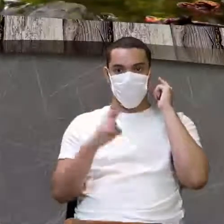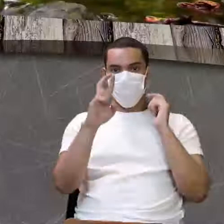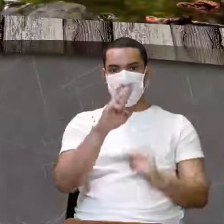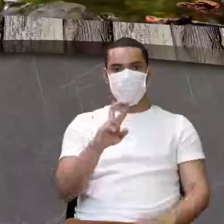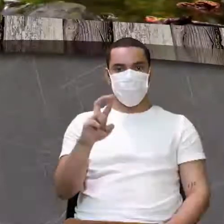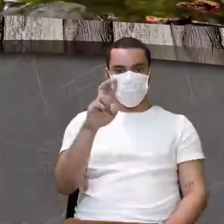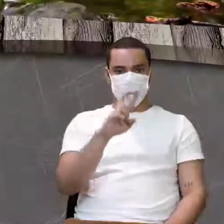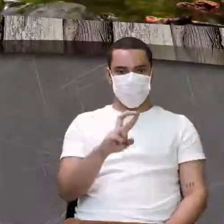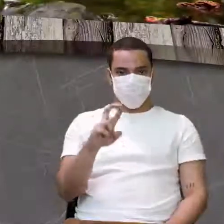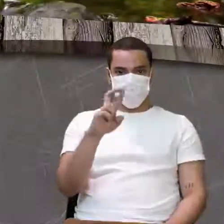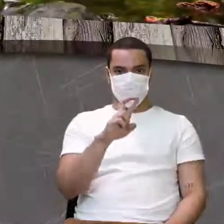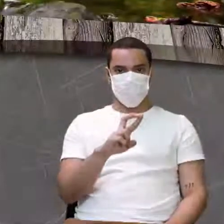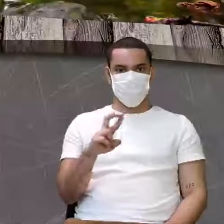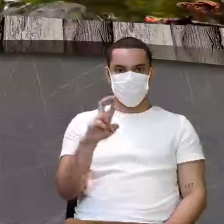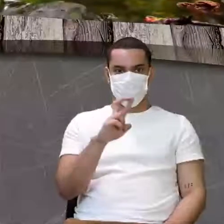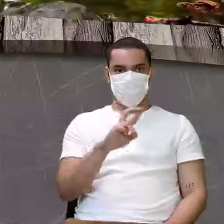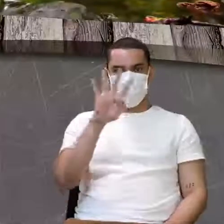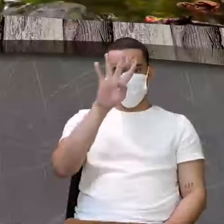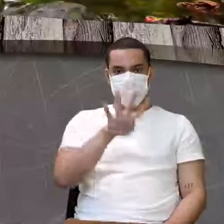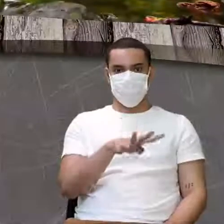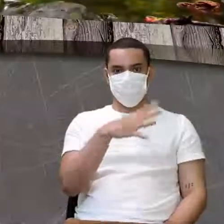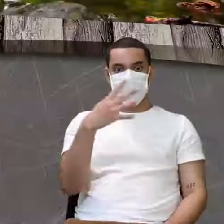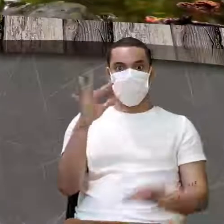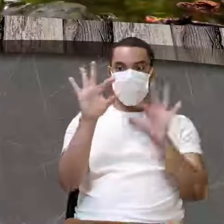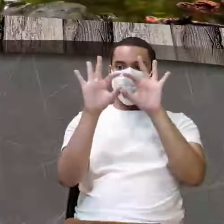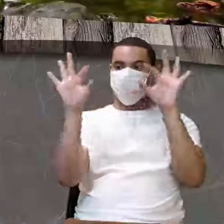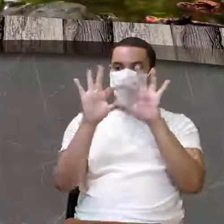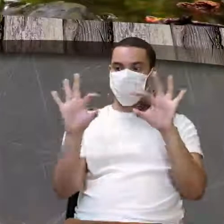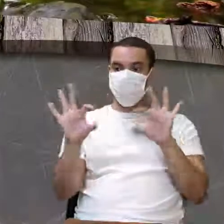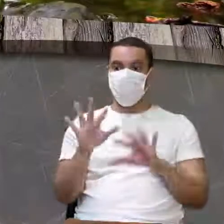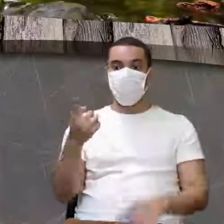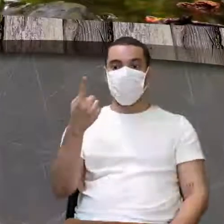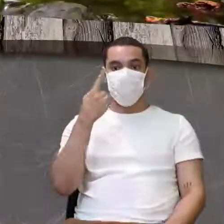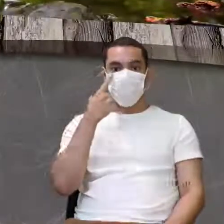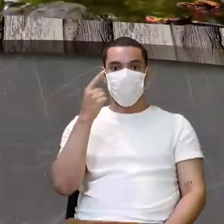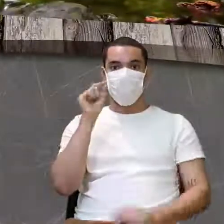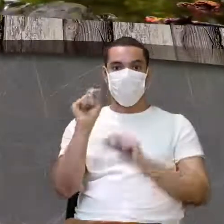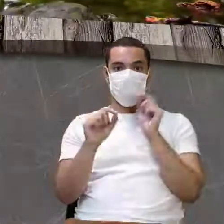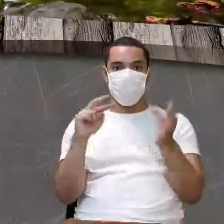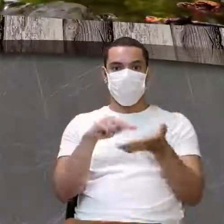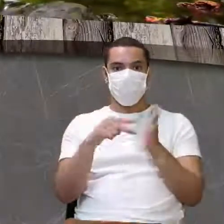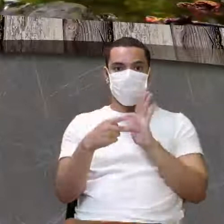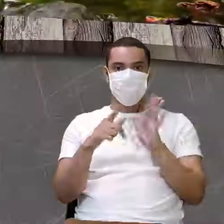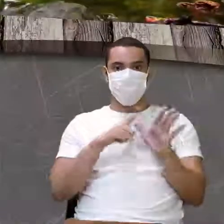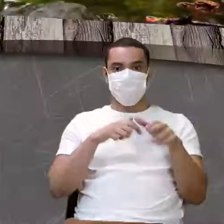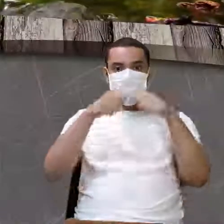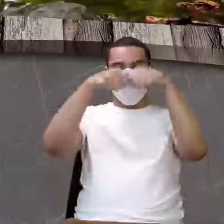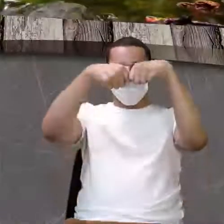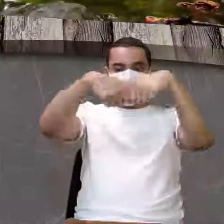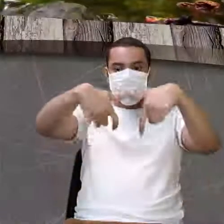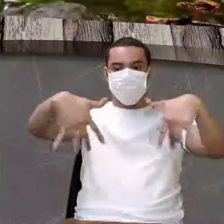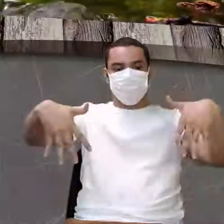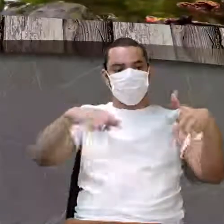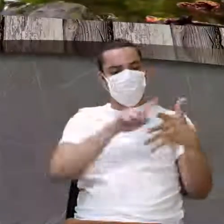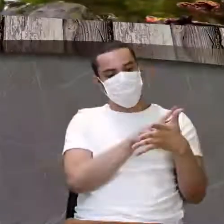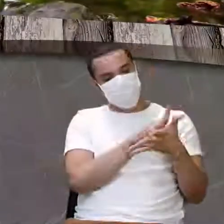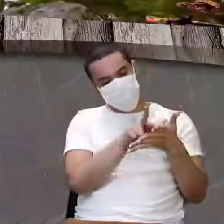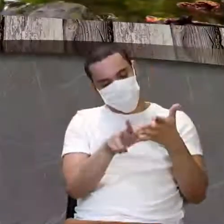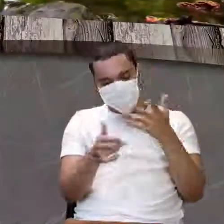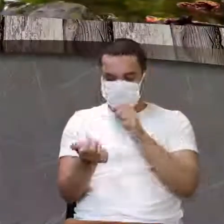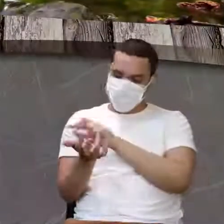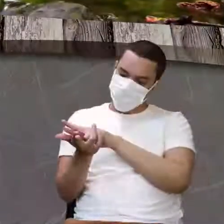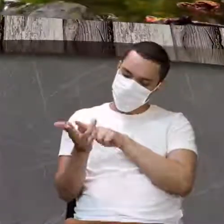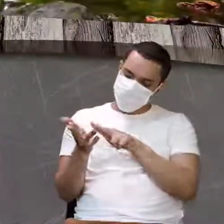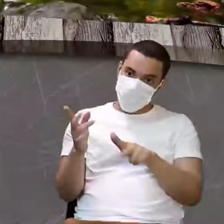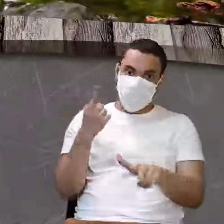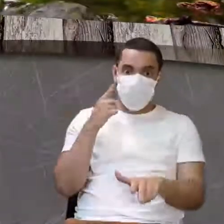observa o cladograma e a gente vê aquelas ramificações e a gente vê